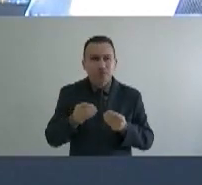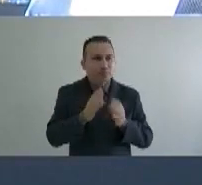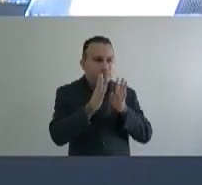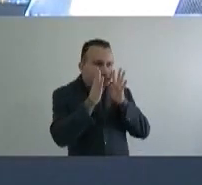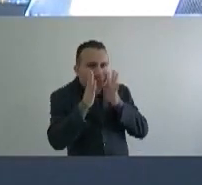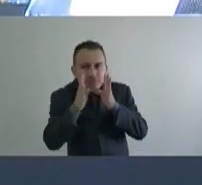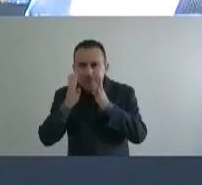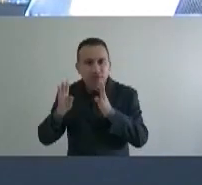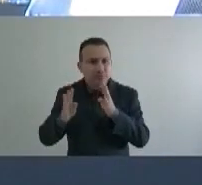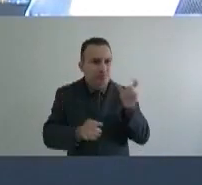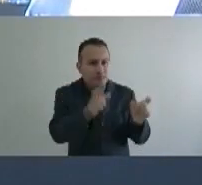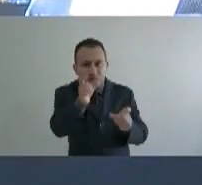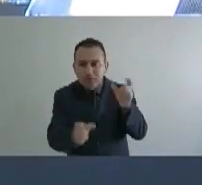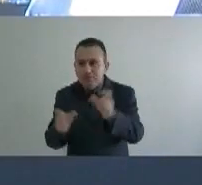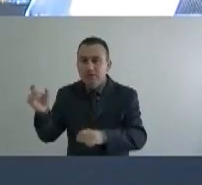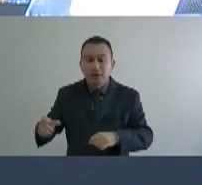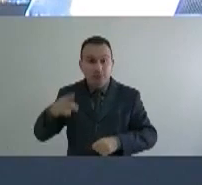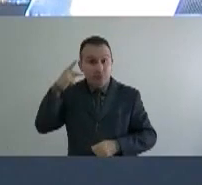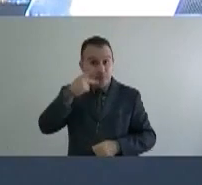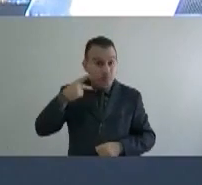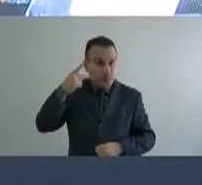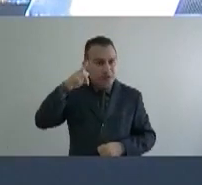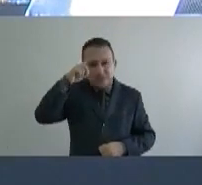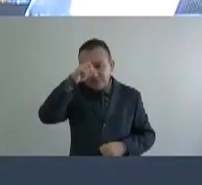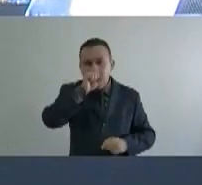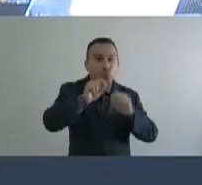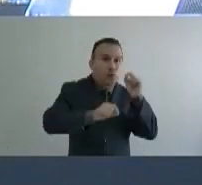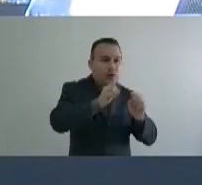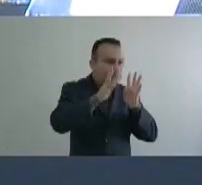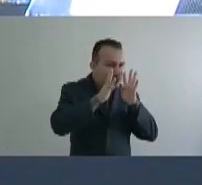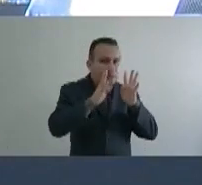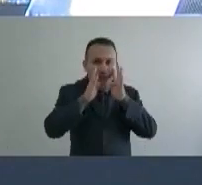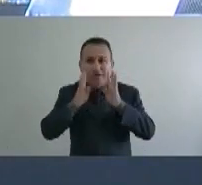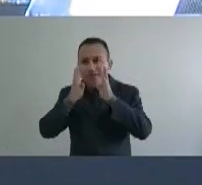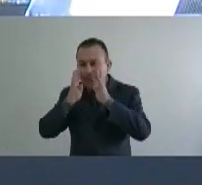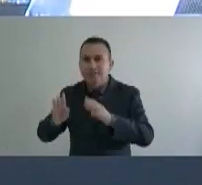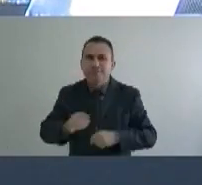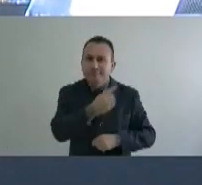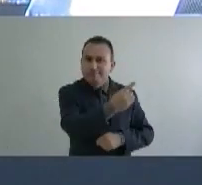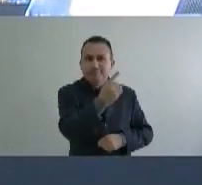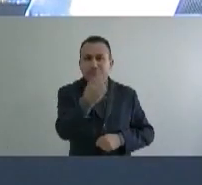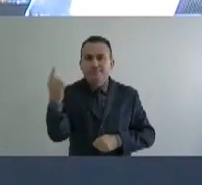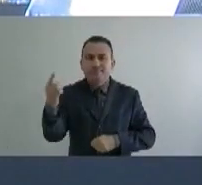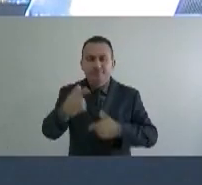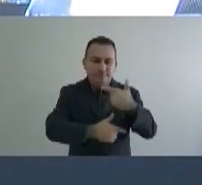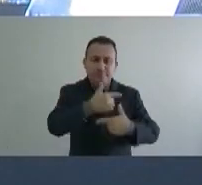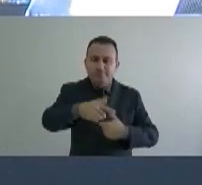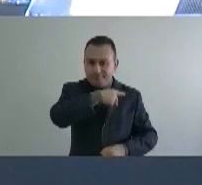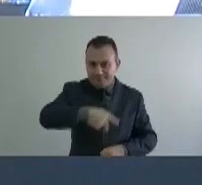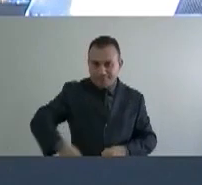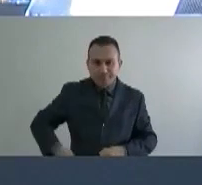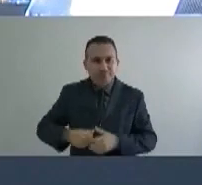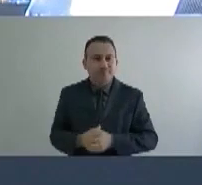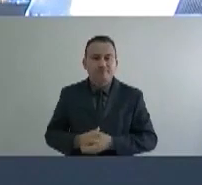as dificuldades dos agentes políticos que enfrentam no dia a dia no exercício de seus mandatos e cargos públicos. E justamente por